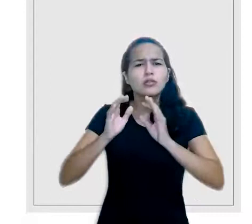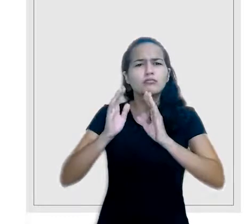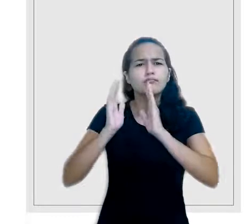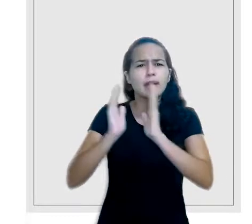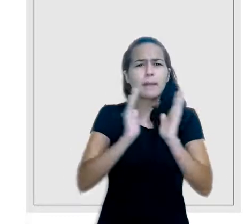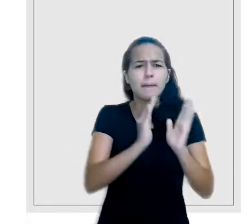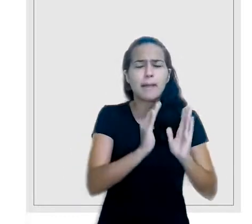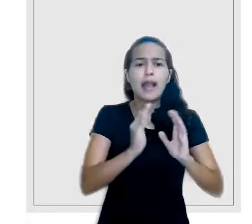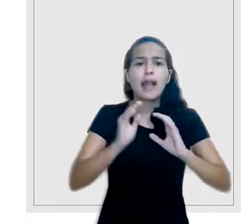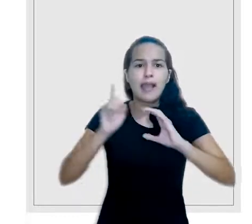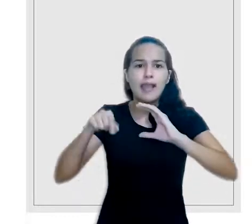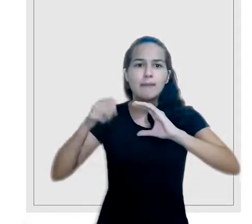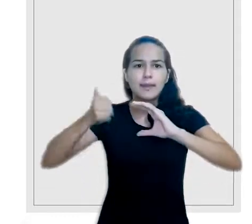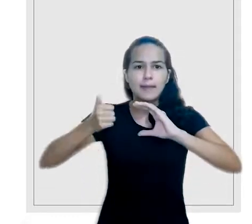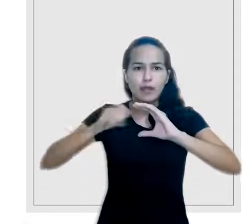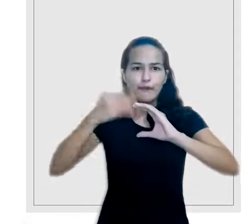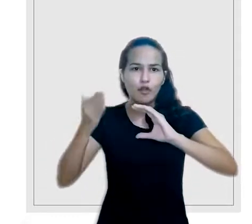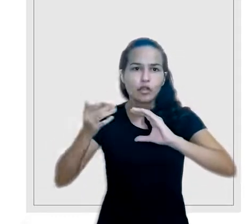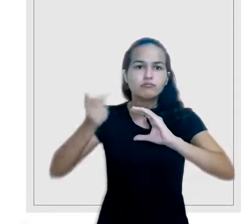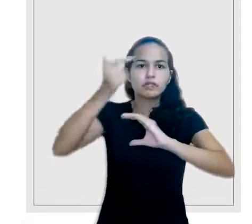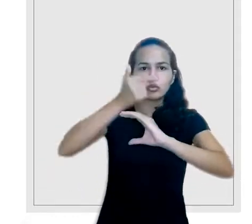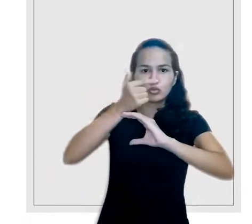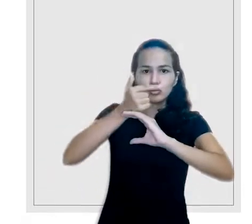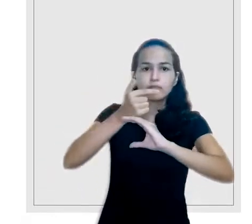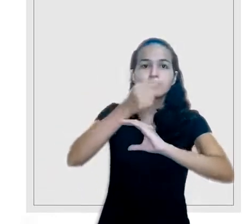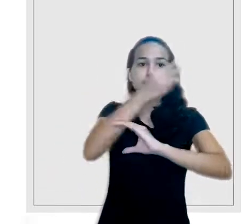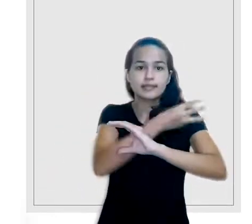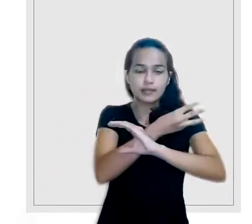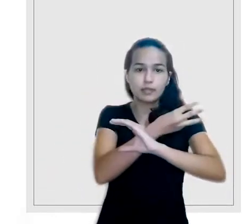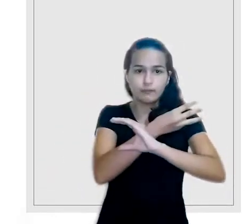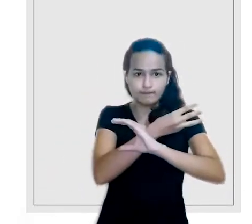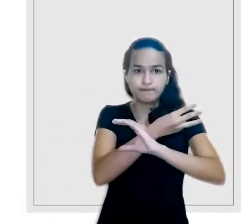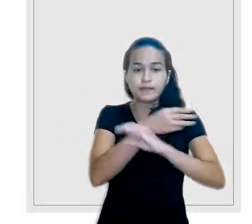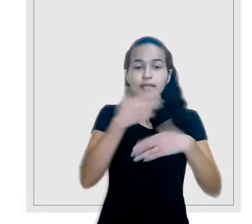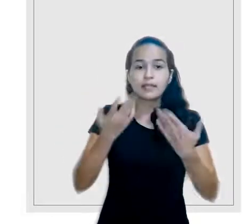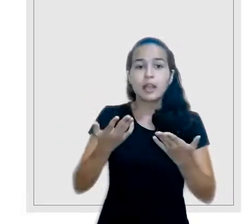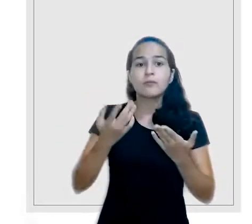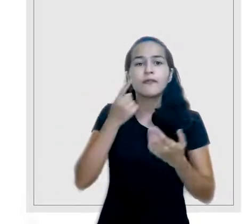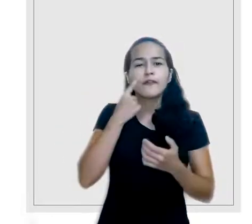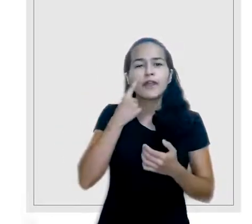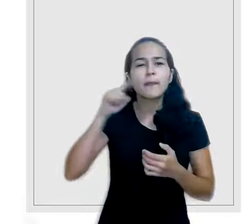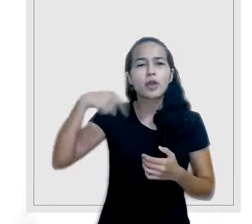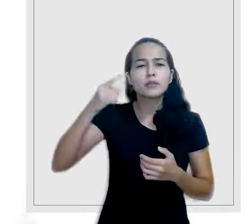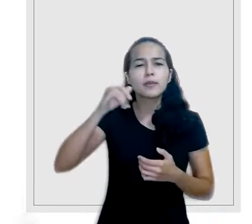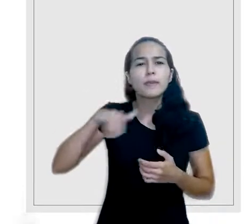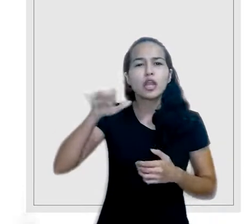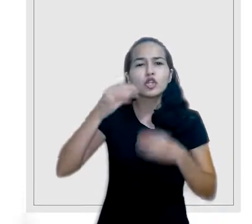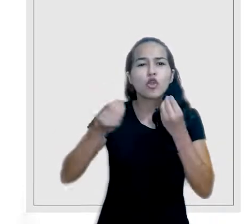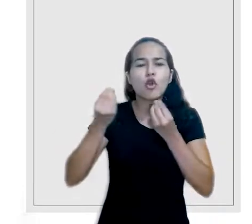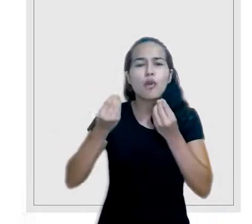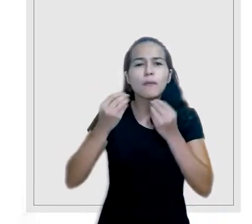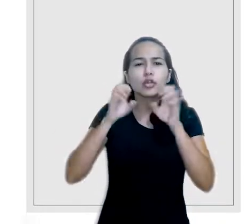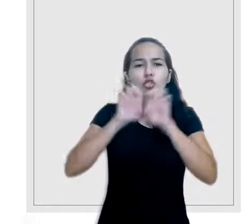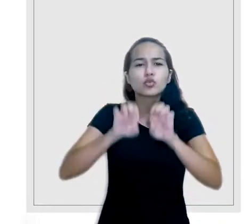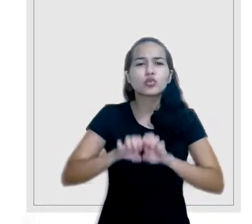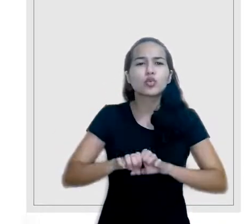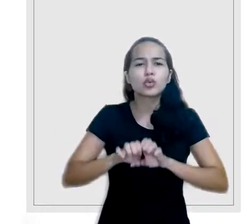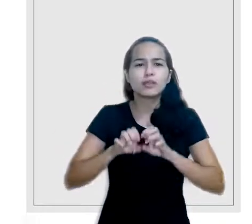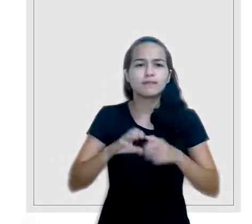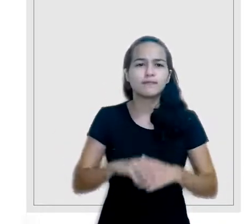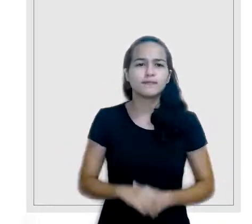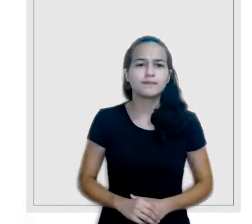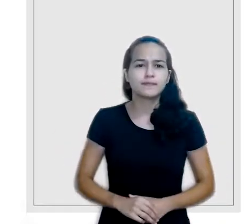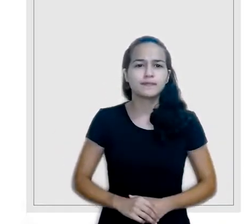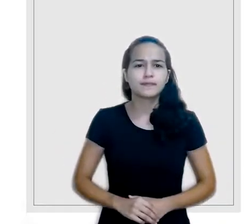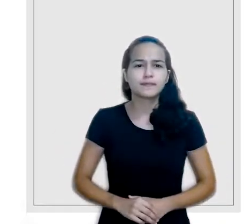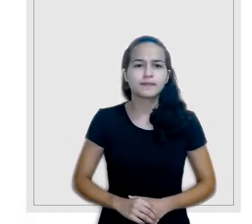elementos neurais estão alojados nas estruturas da orelha interna e são protegidos por ela, como nós poderemos ver